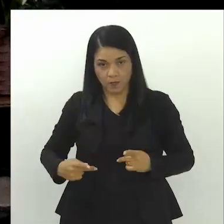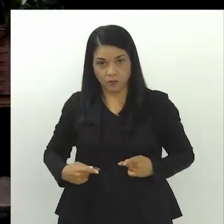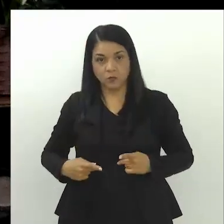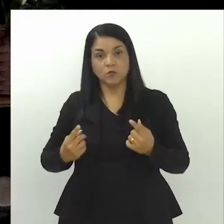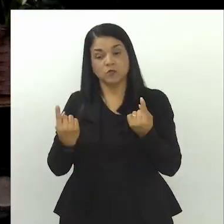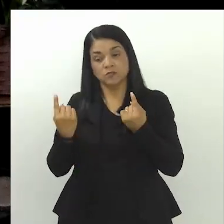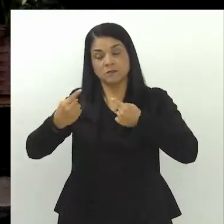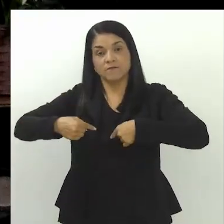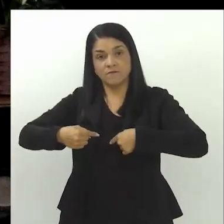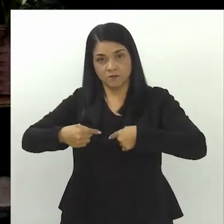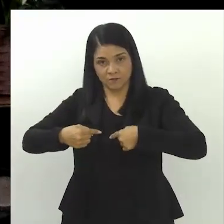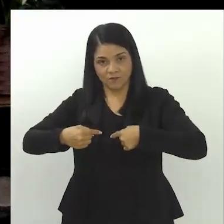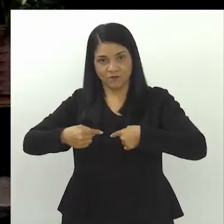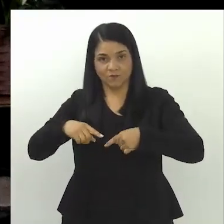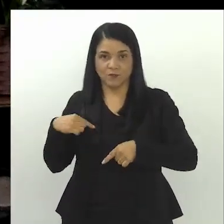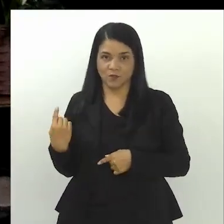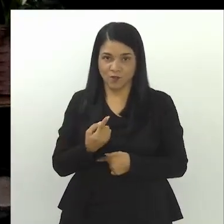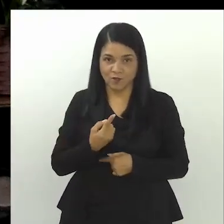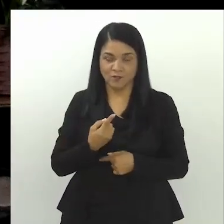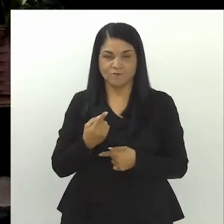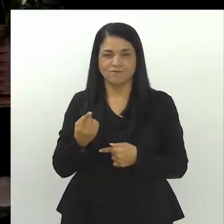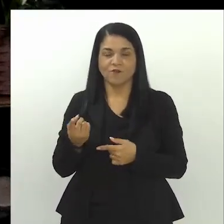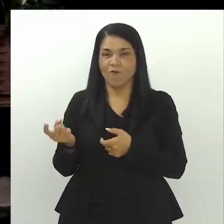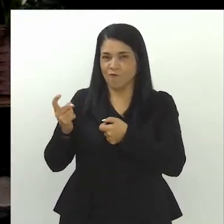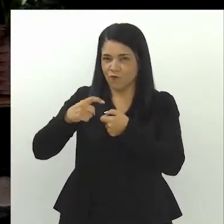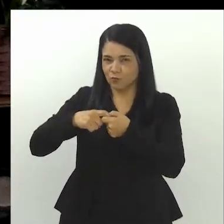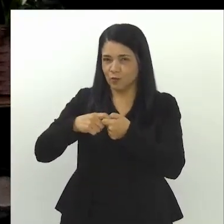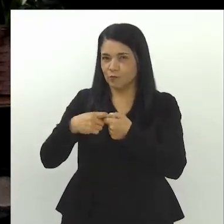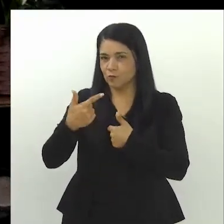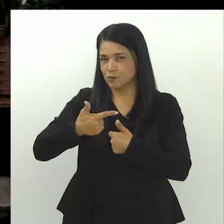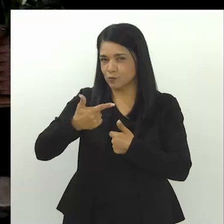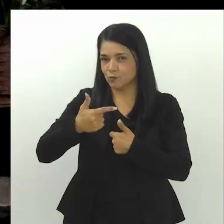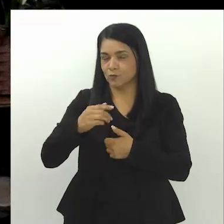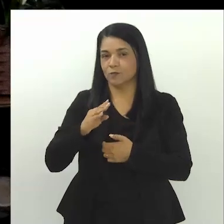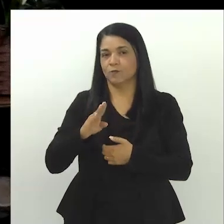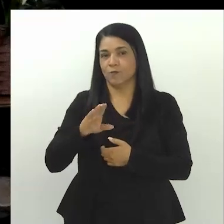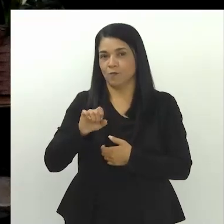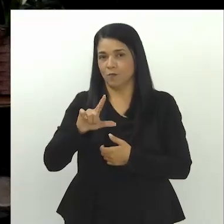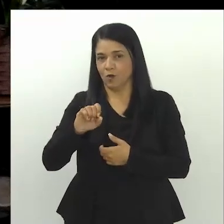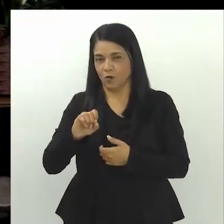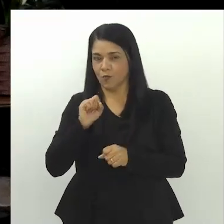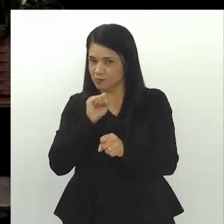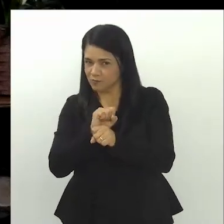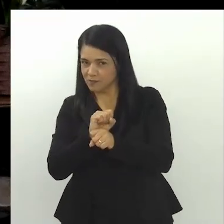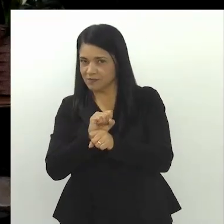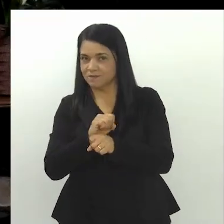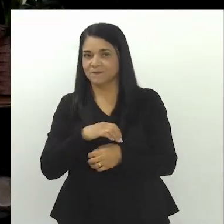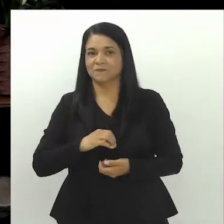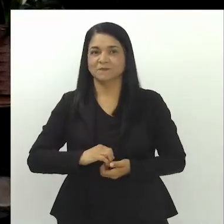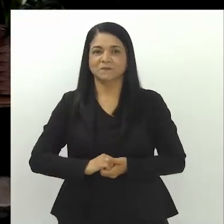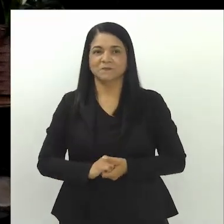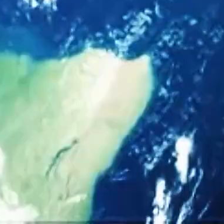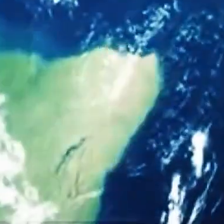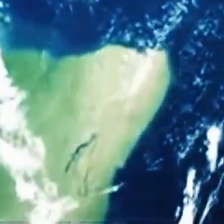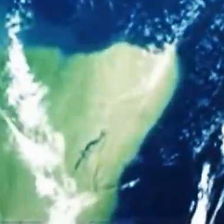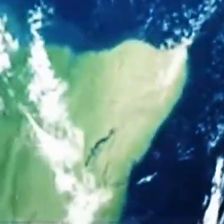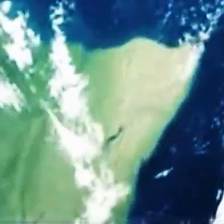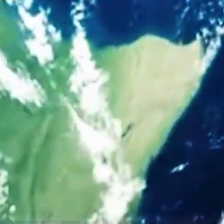como um direito humano e daquilo que fica como desafio para todos nós. Daqui a pouquinho nós voltamos com o segundo bloco. Aguarda